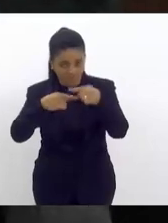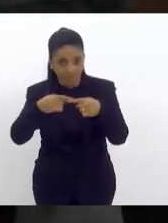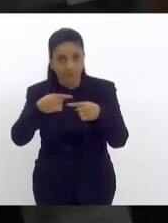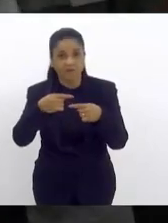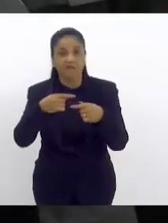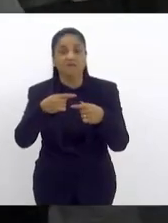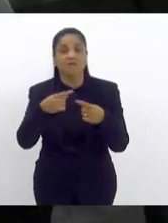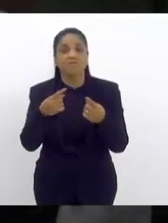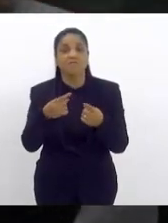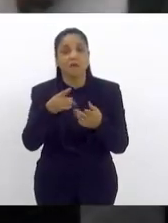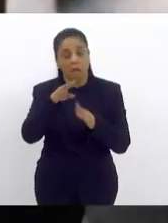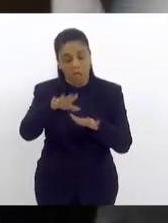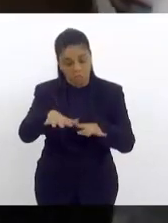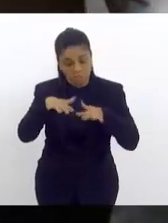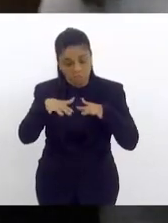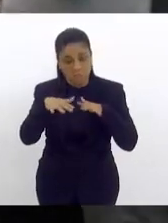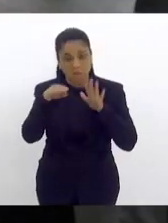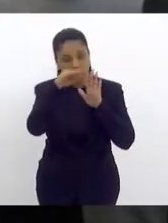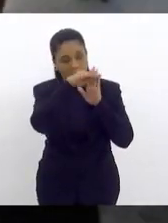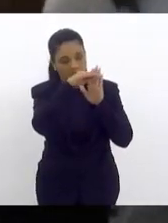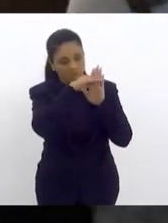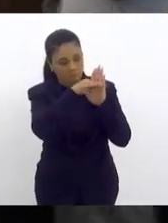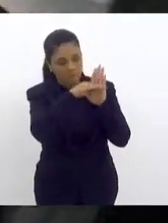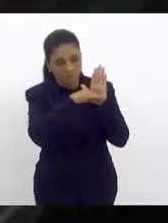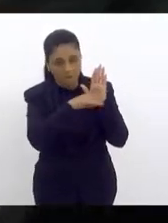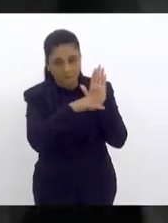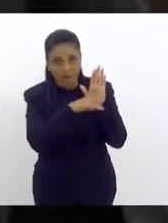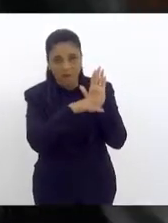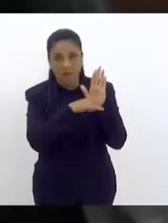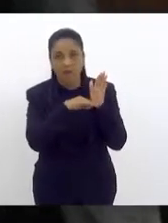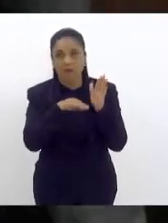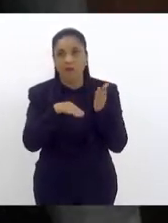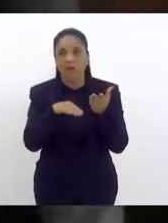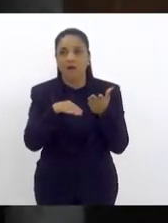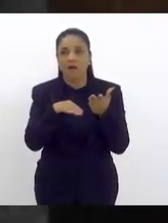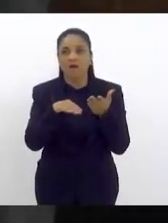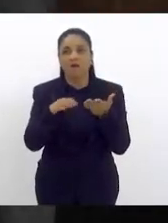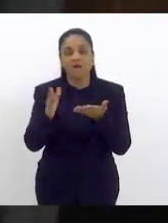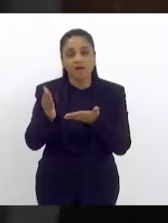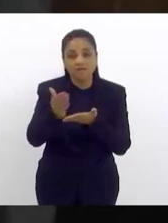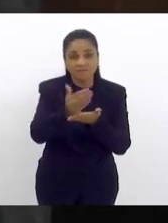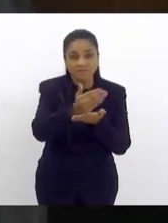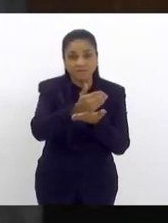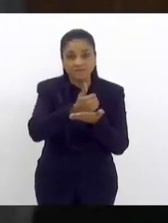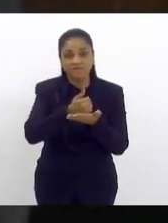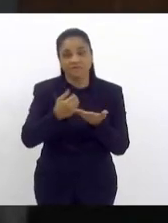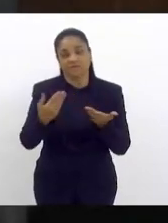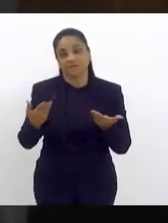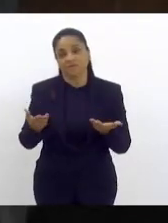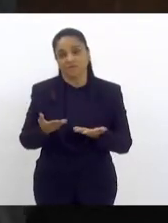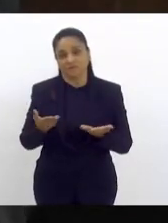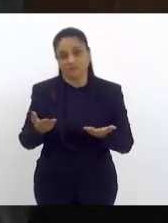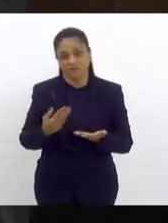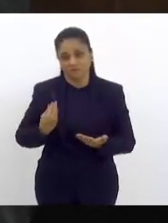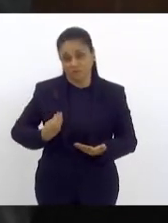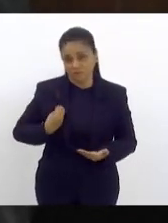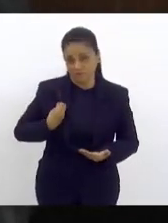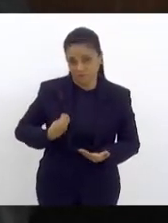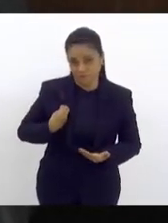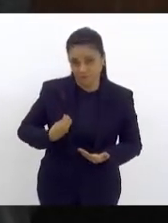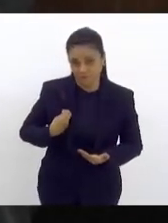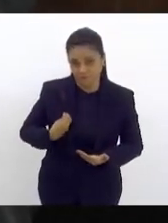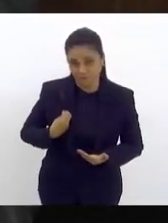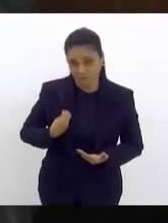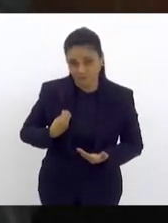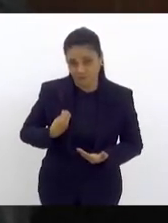pautar durante a semana dado ao tema que recorrente que nós temos vivido espiritualidade